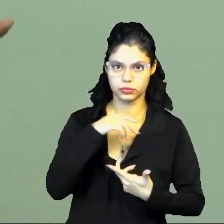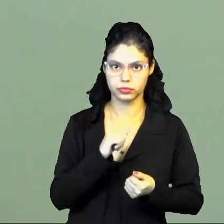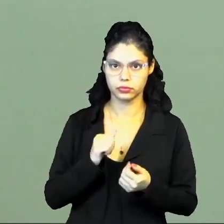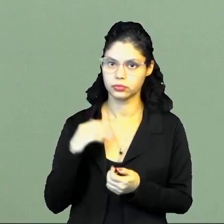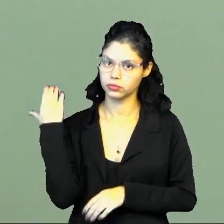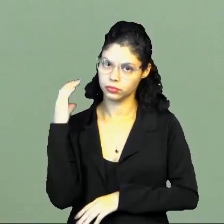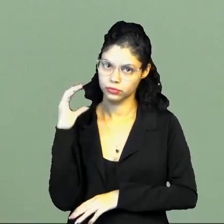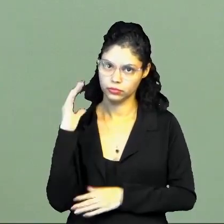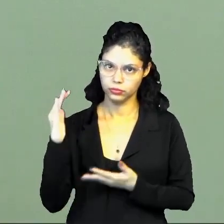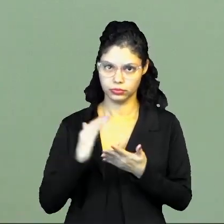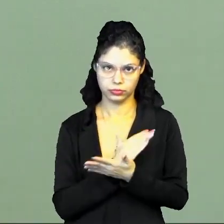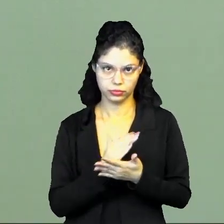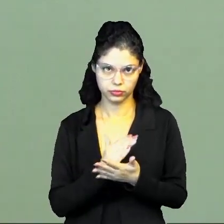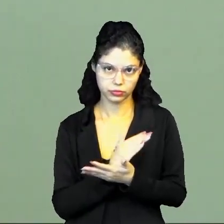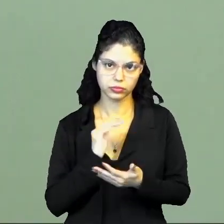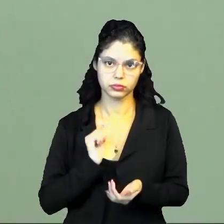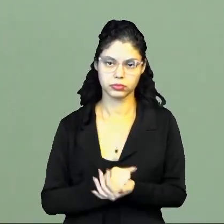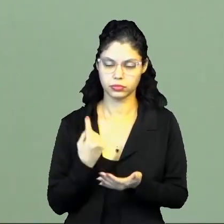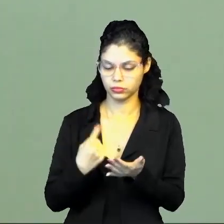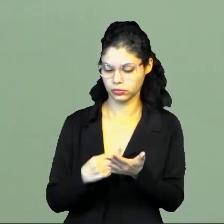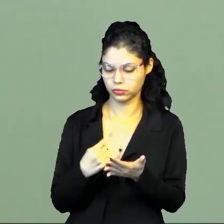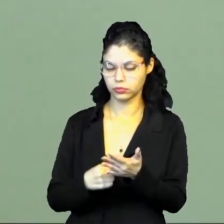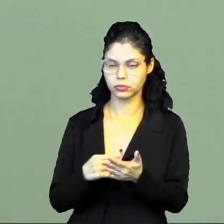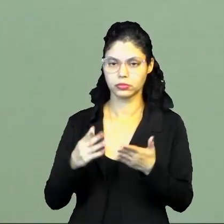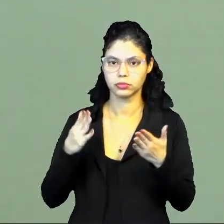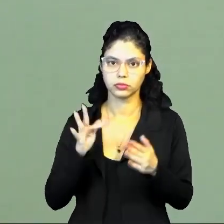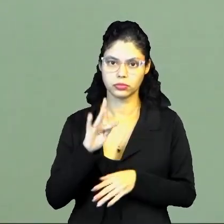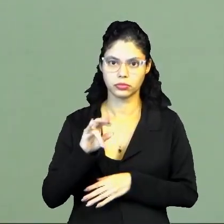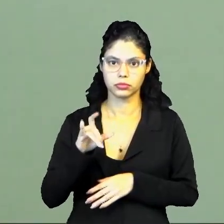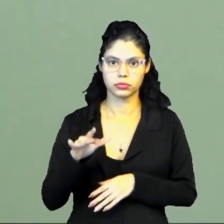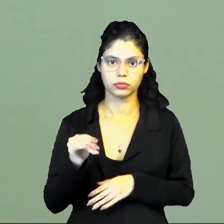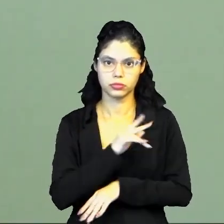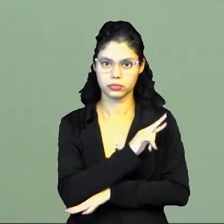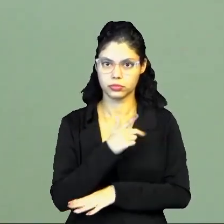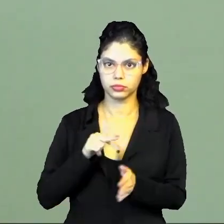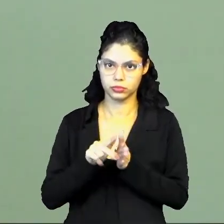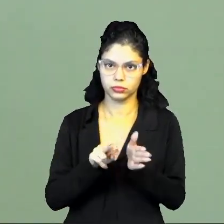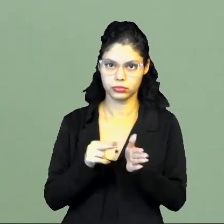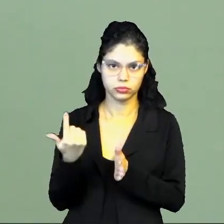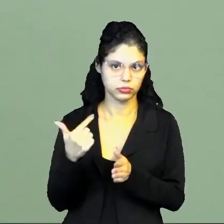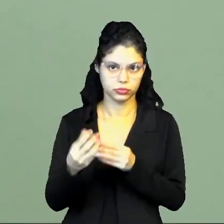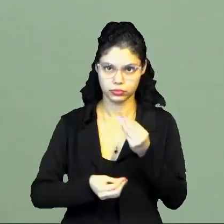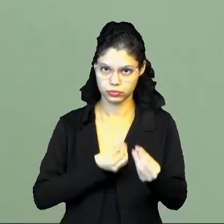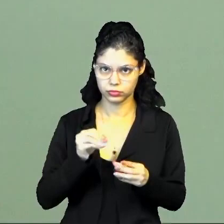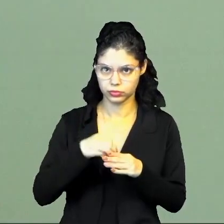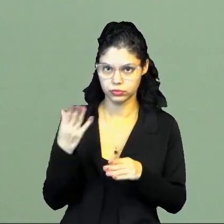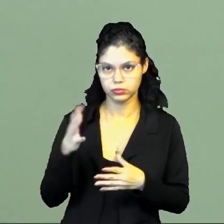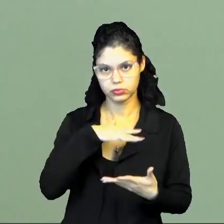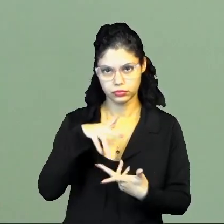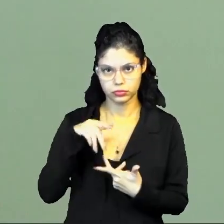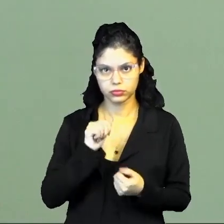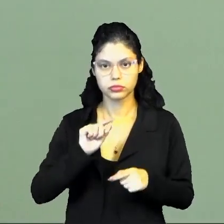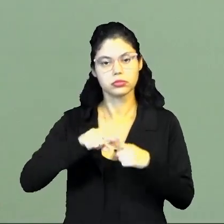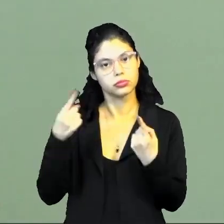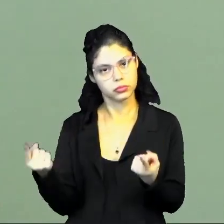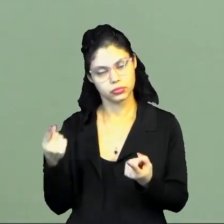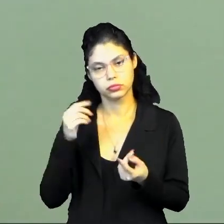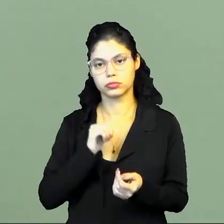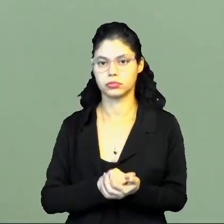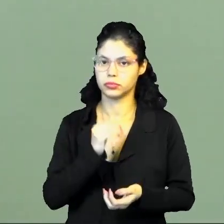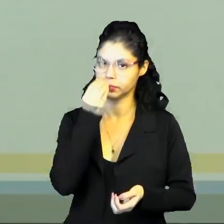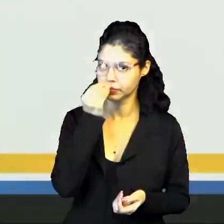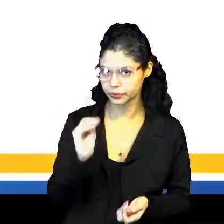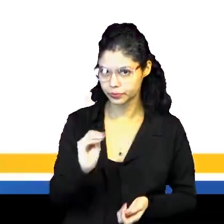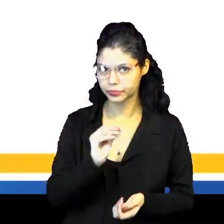com a ciência aí, algumas condições físicas e biológicas não permitem a vida fora daqui, mas há quem discorde